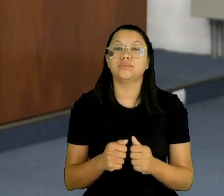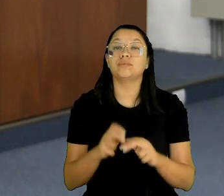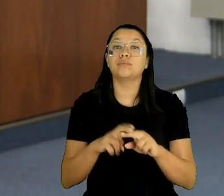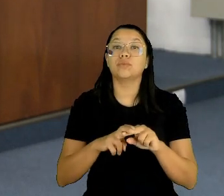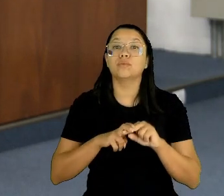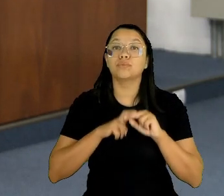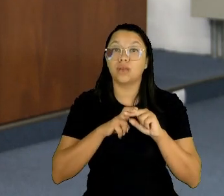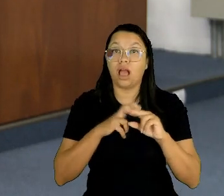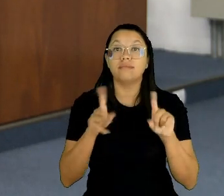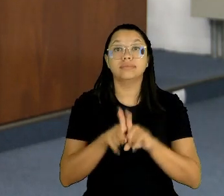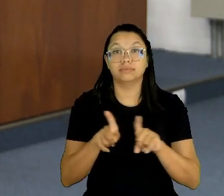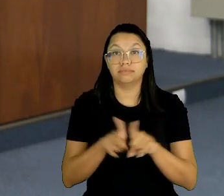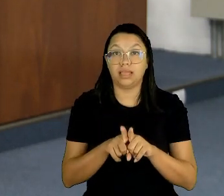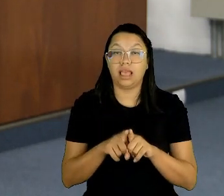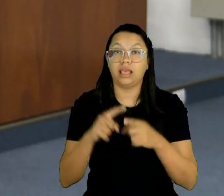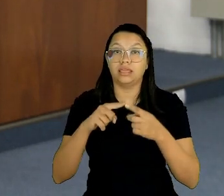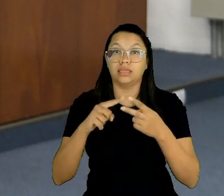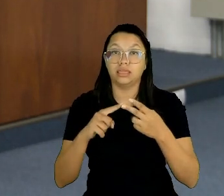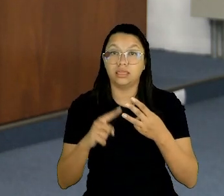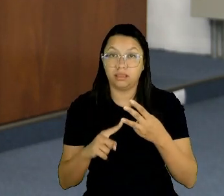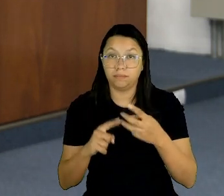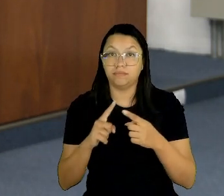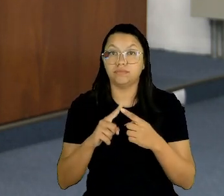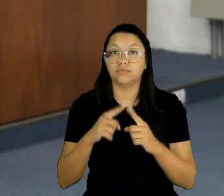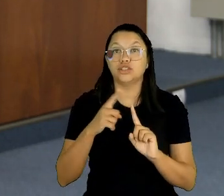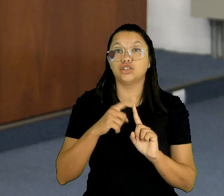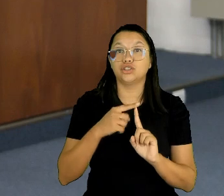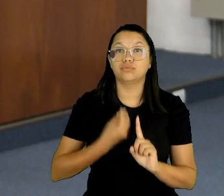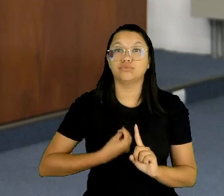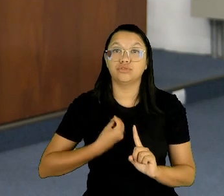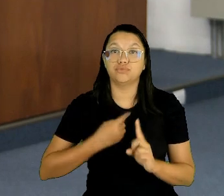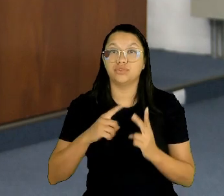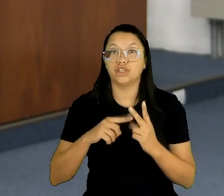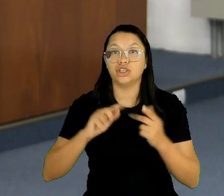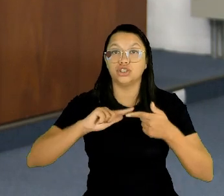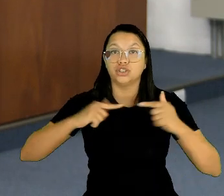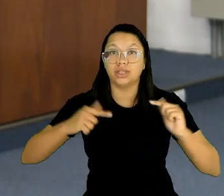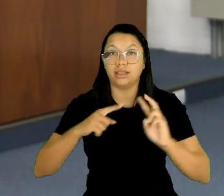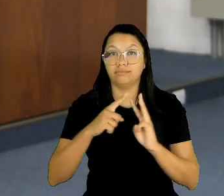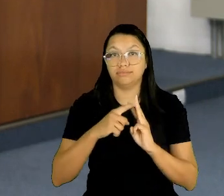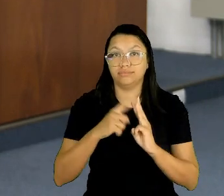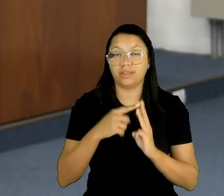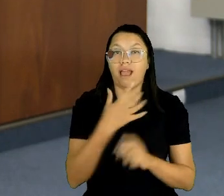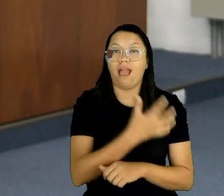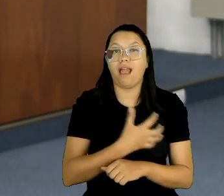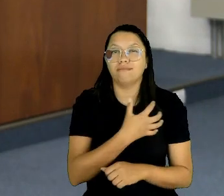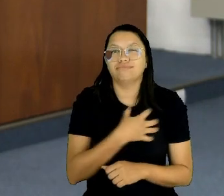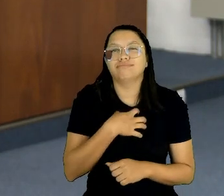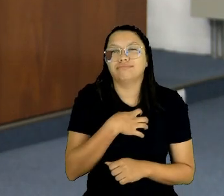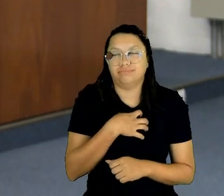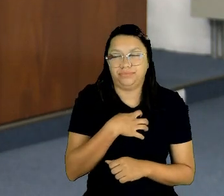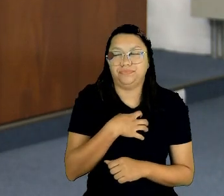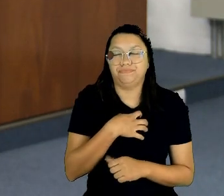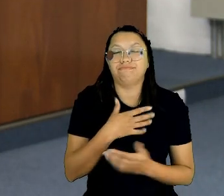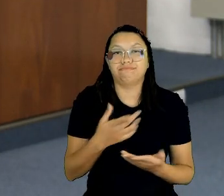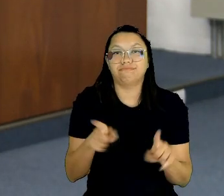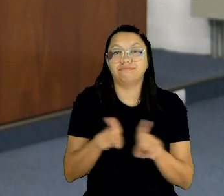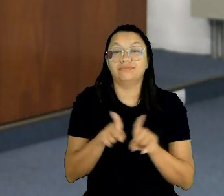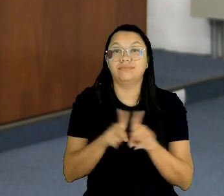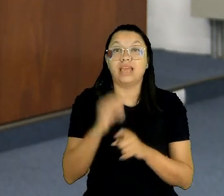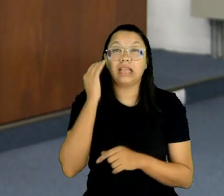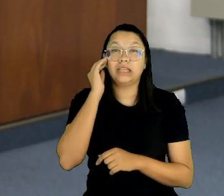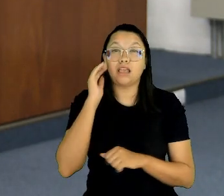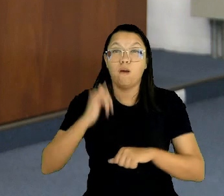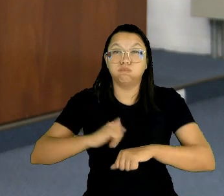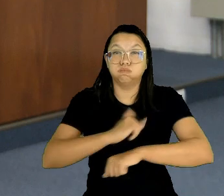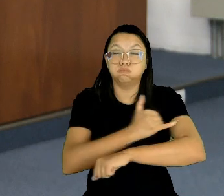isso devido também àqueles 3 fatores que eu comentei: estilo de vida, genética e também fatores emocionais. Então, a